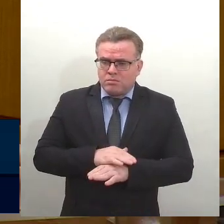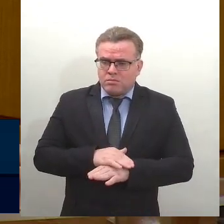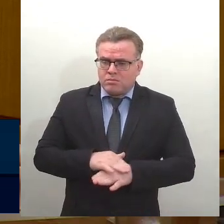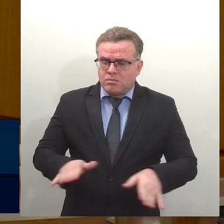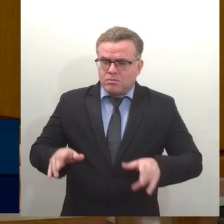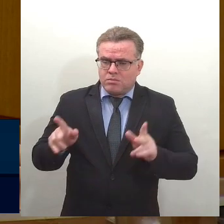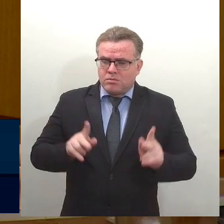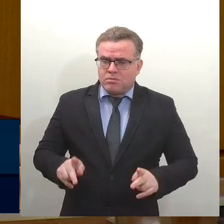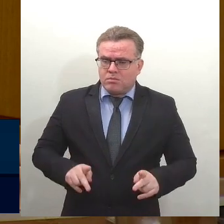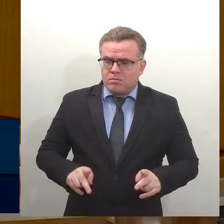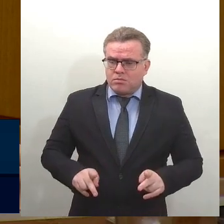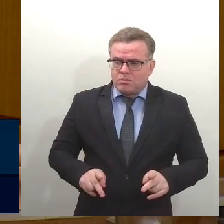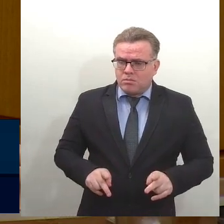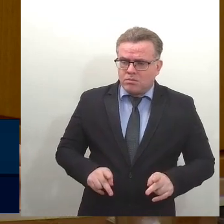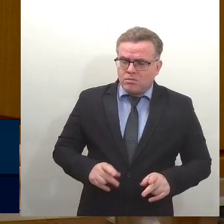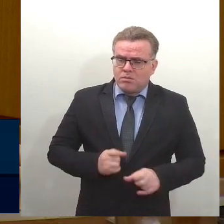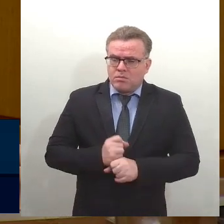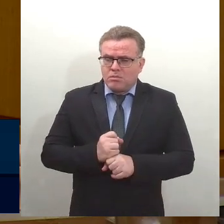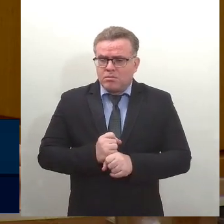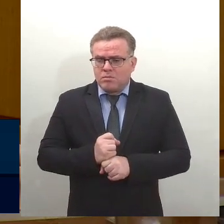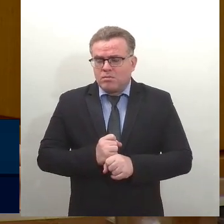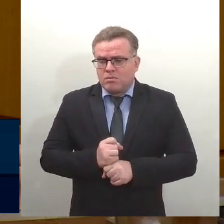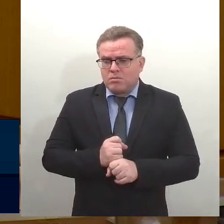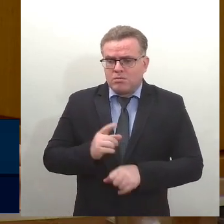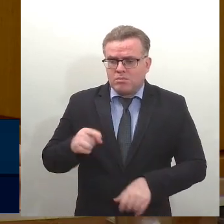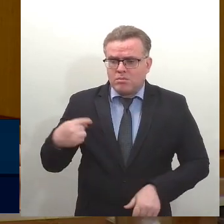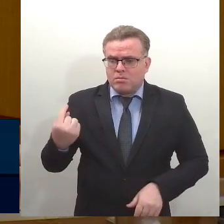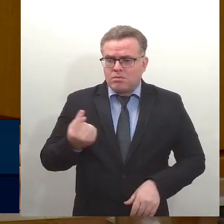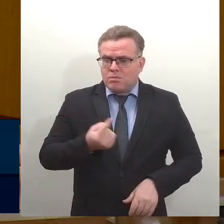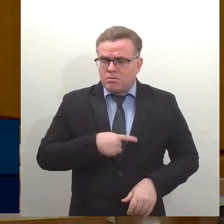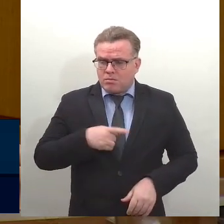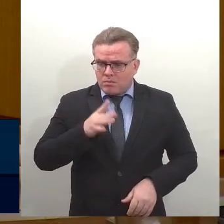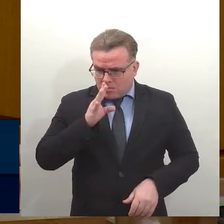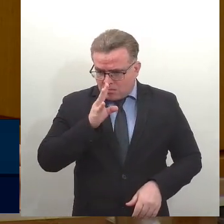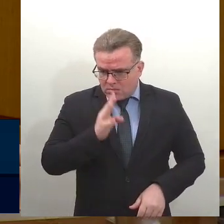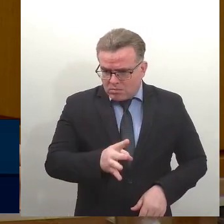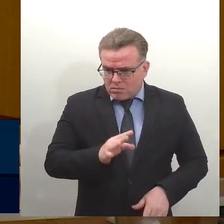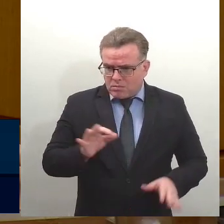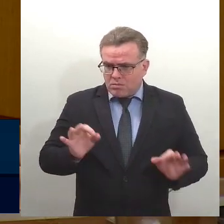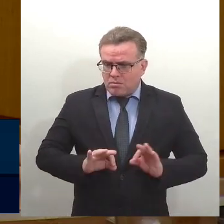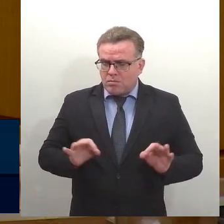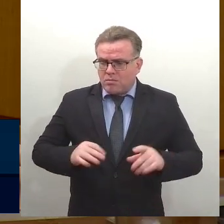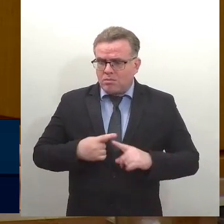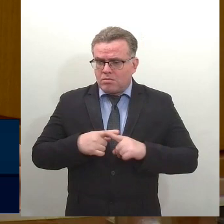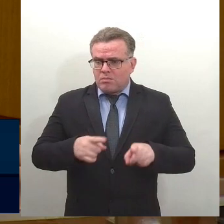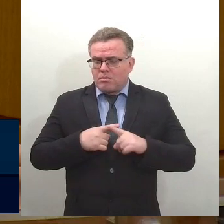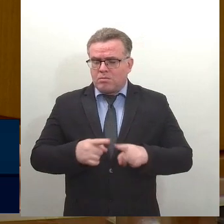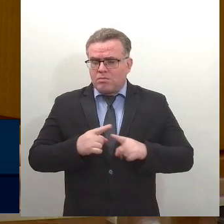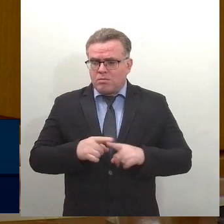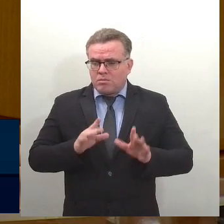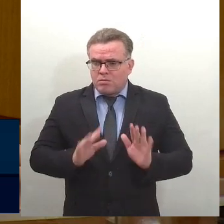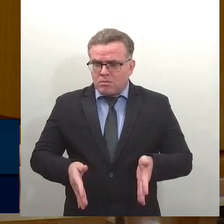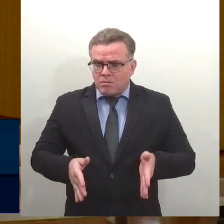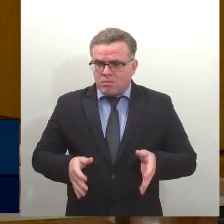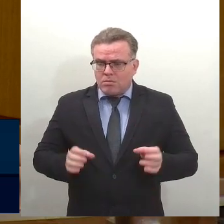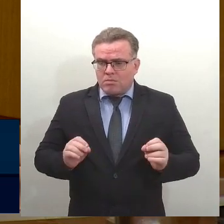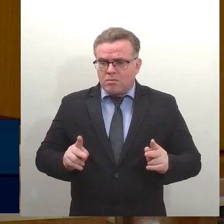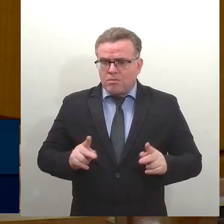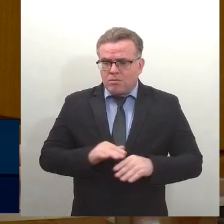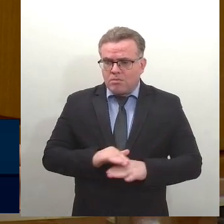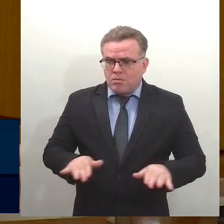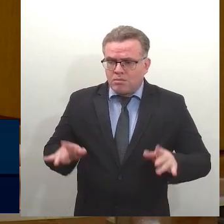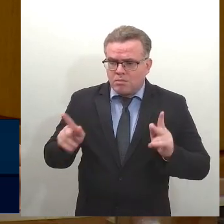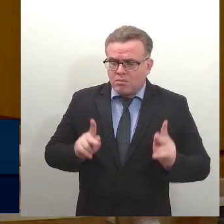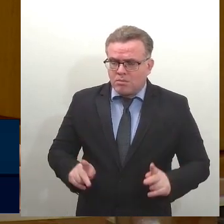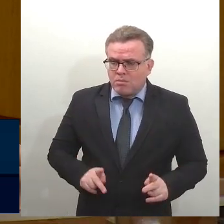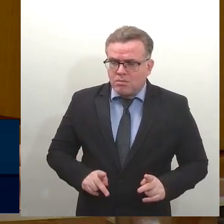é a gente para reclamar de alguma coisa? Se Martin Luther